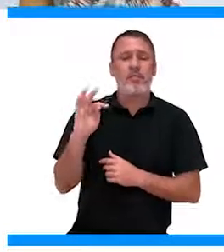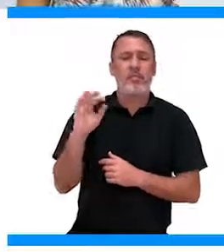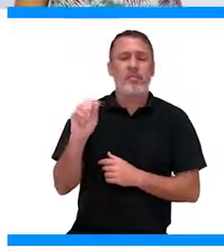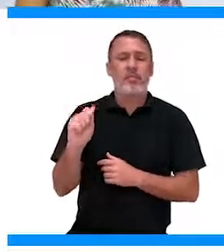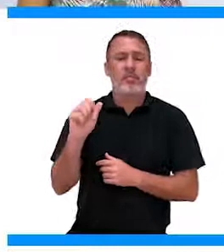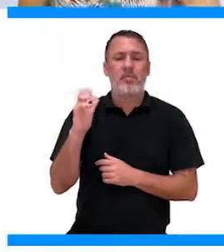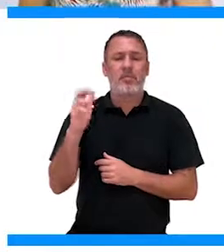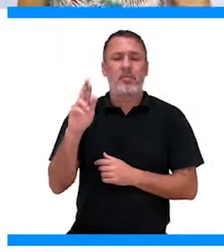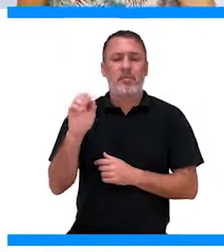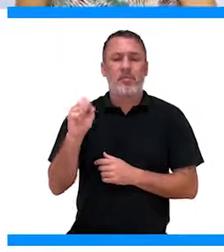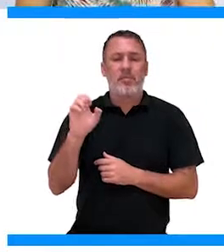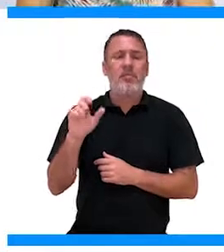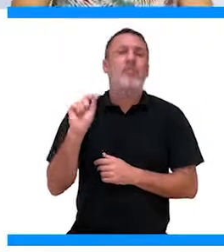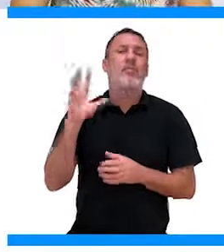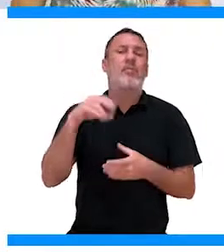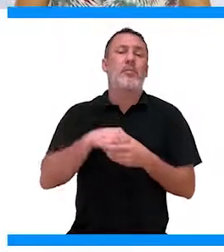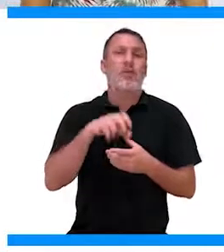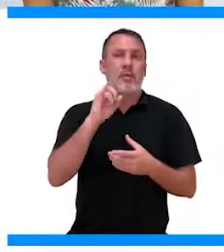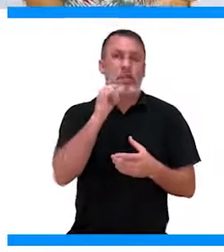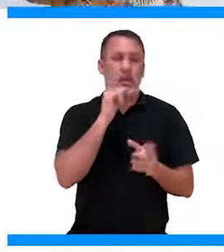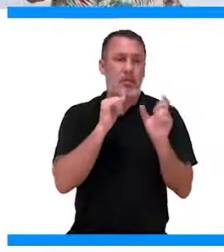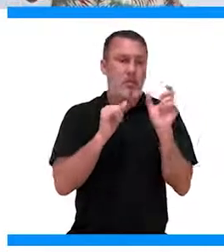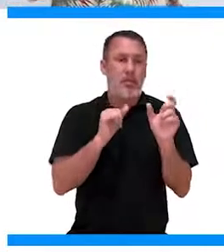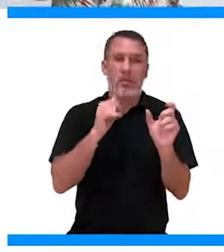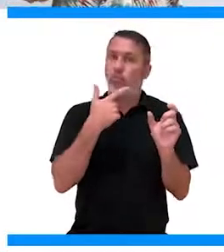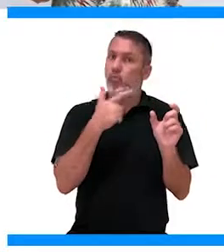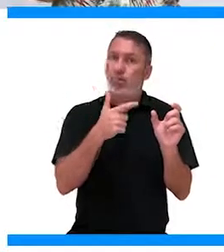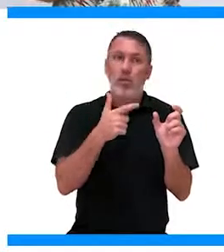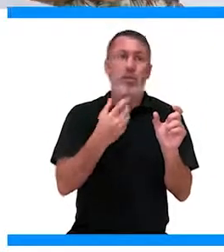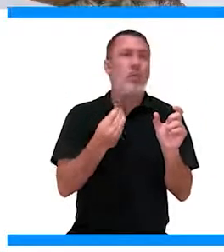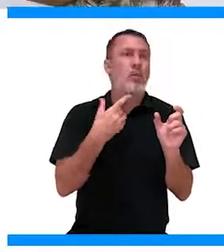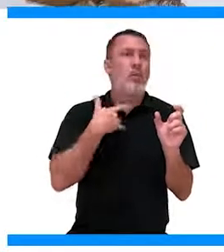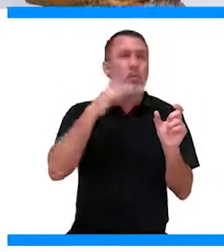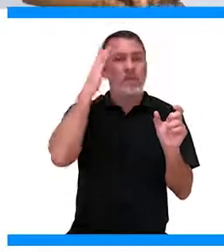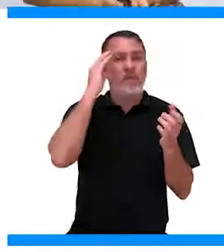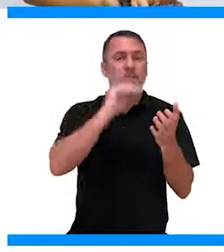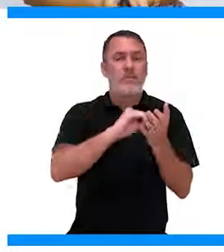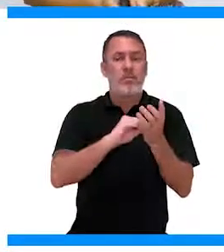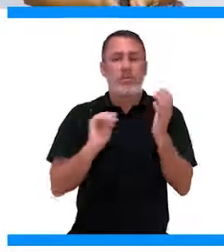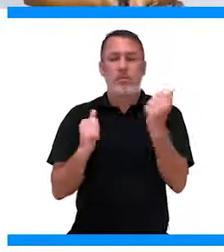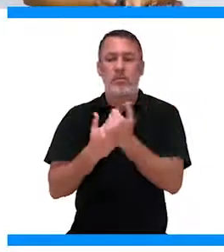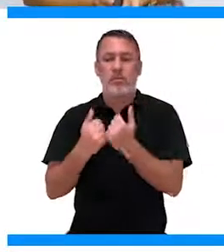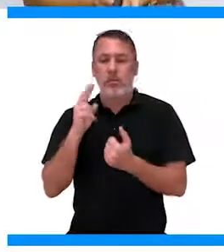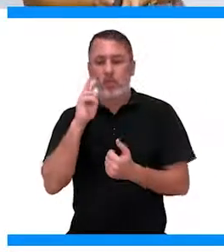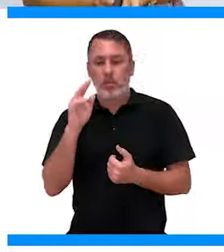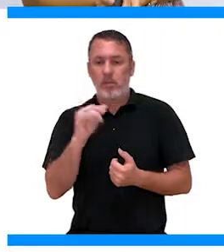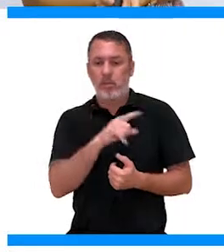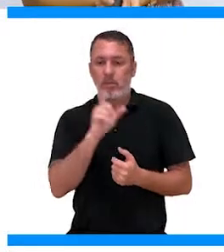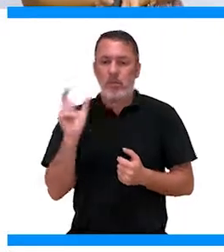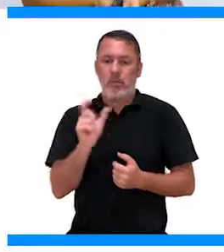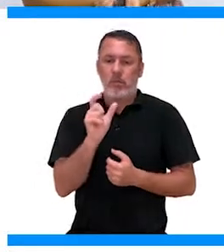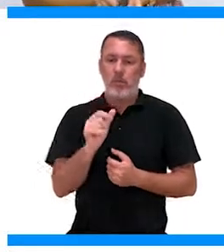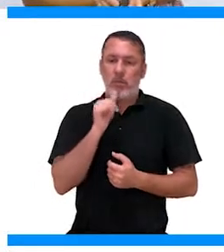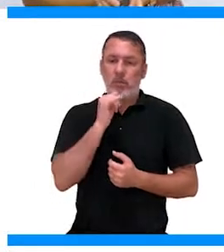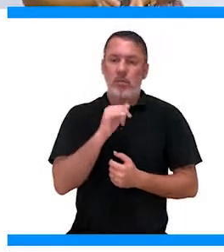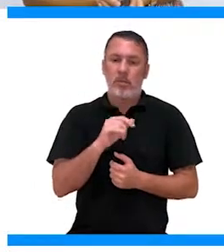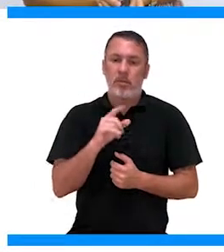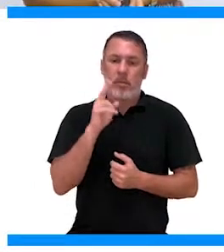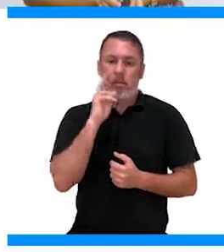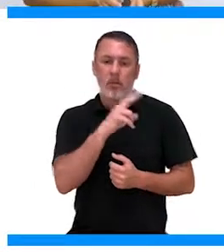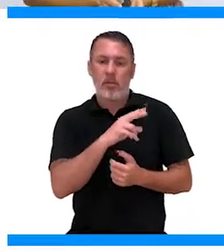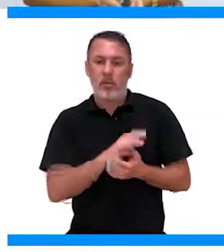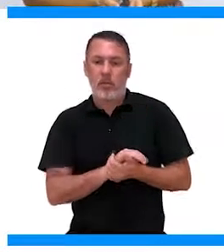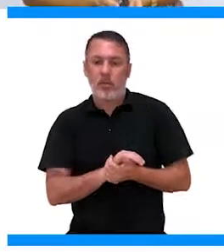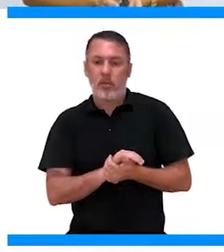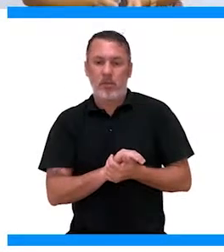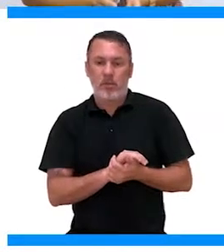quando, na falta de uma palavra específica, a gente usa outra, né? Então, por exemplo, bracinho é um exemplo de catacrese, né?